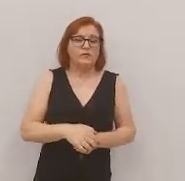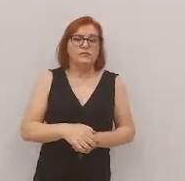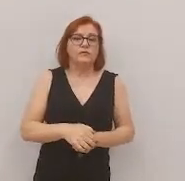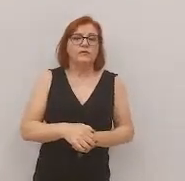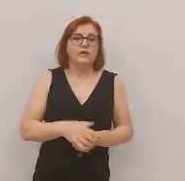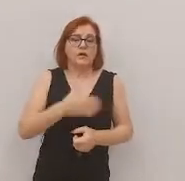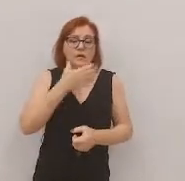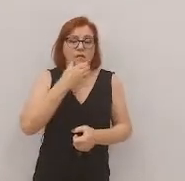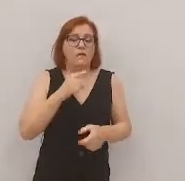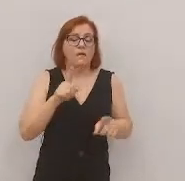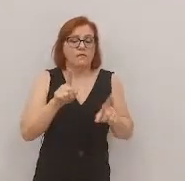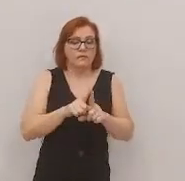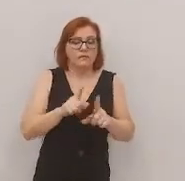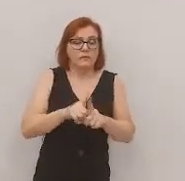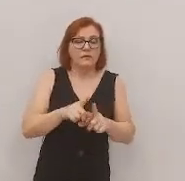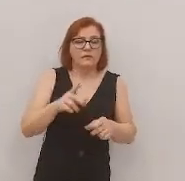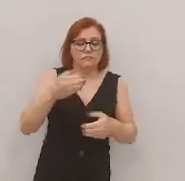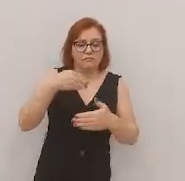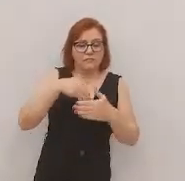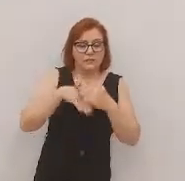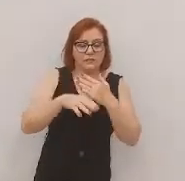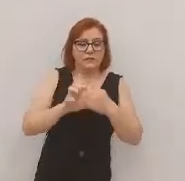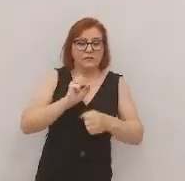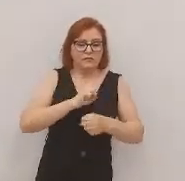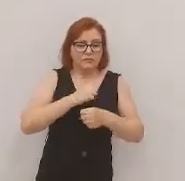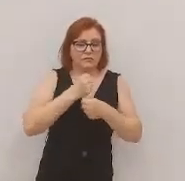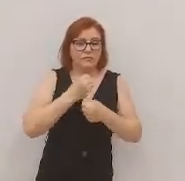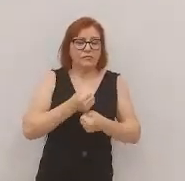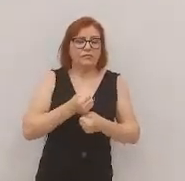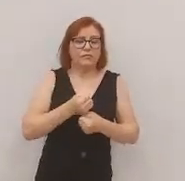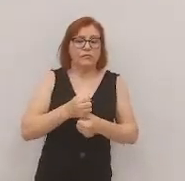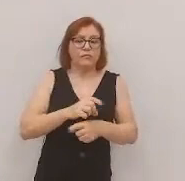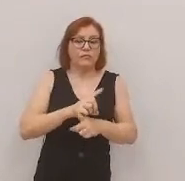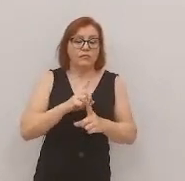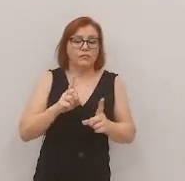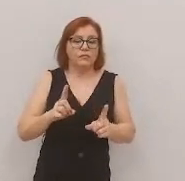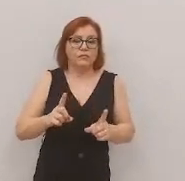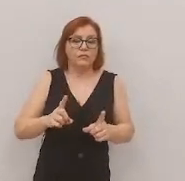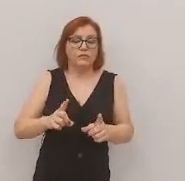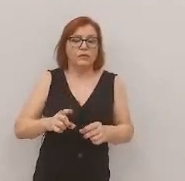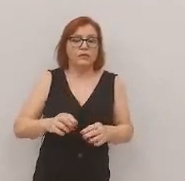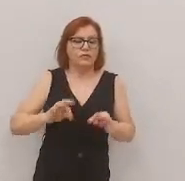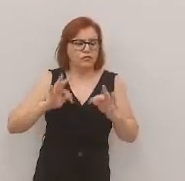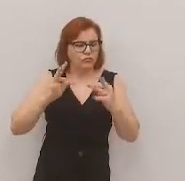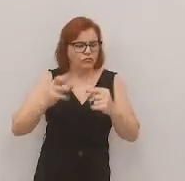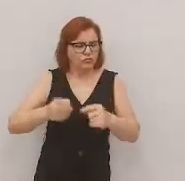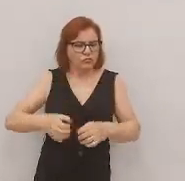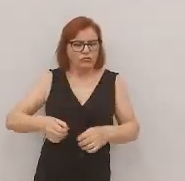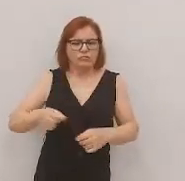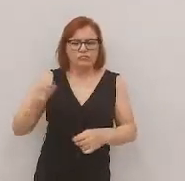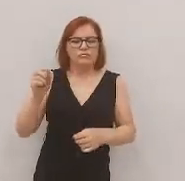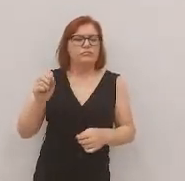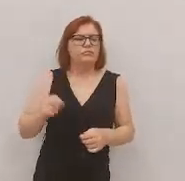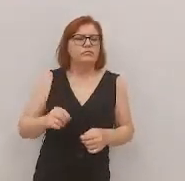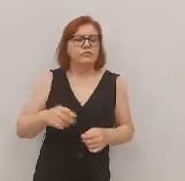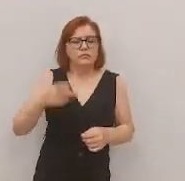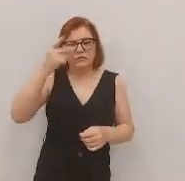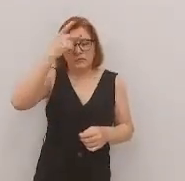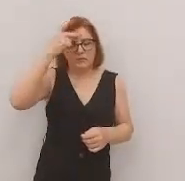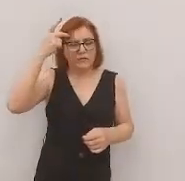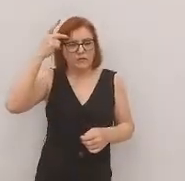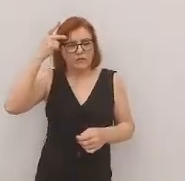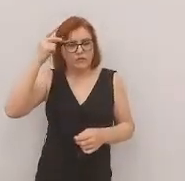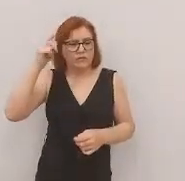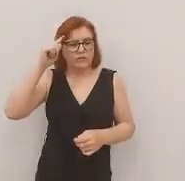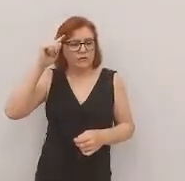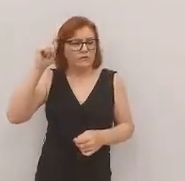usa para cumprir a sua economia e a sua vontade. Pilatos vai ser julgado, e vai ser lançado